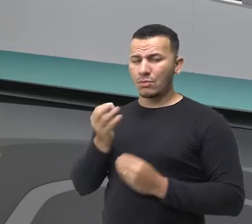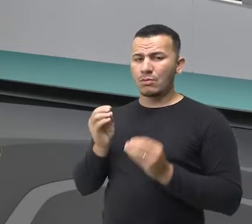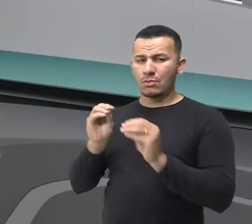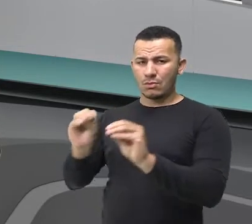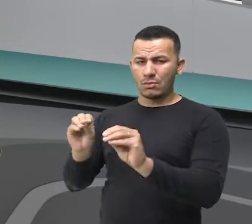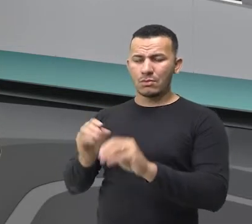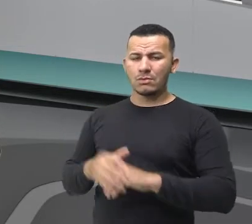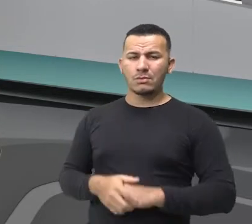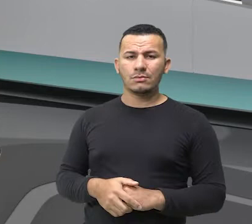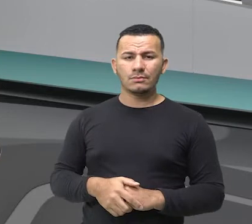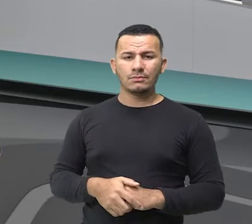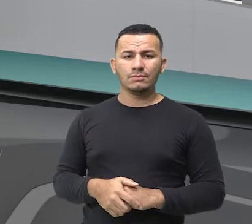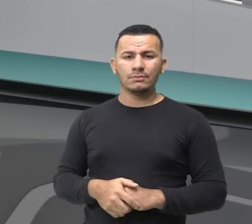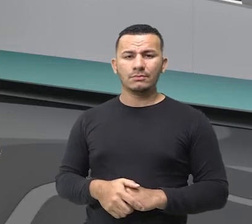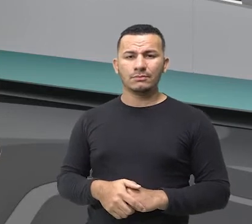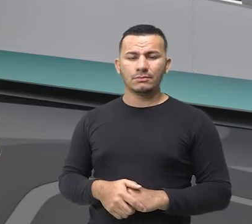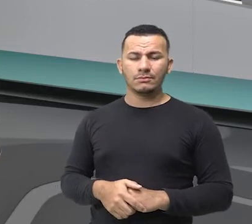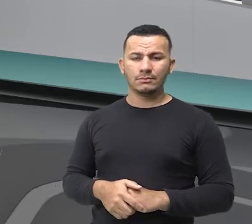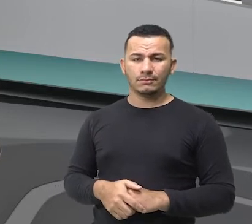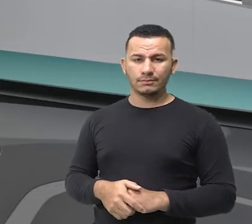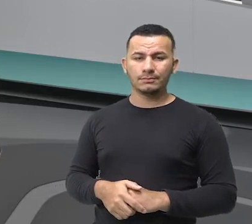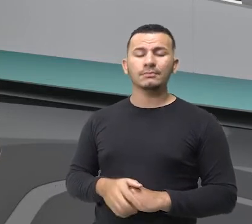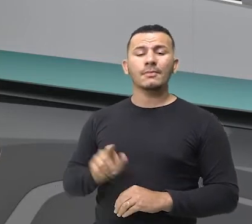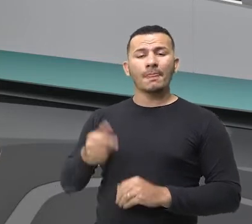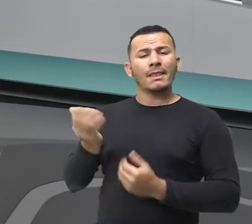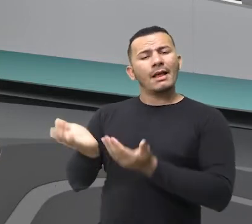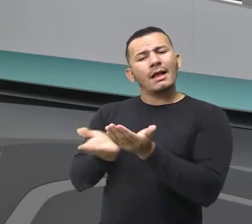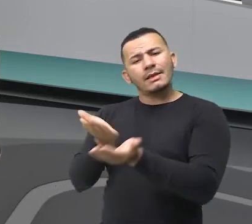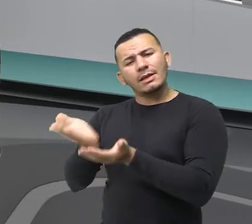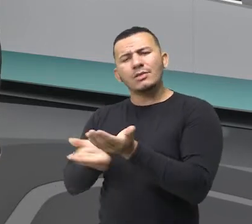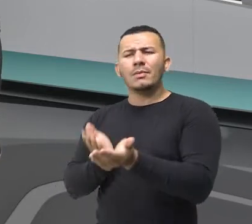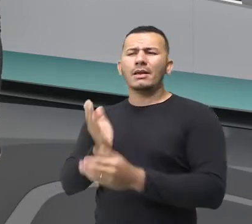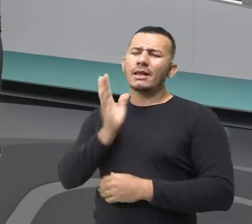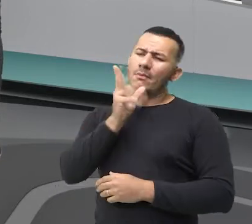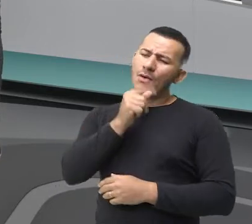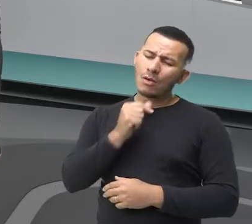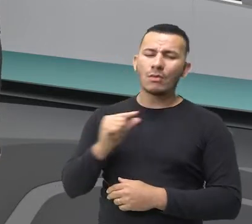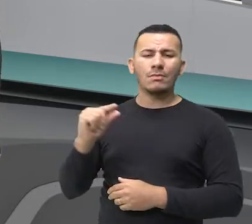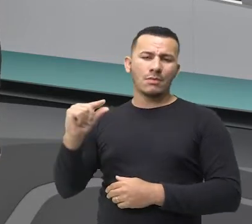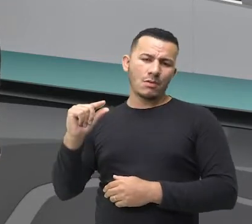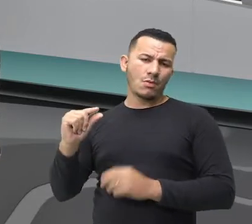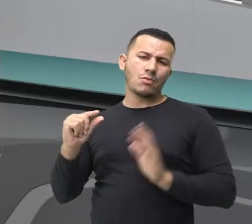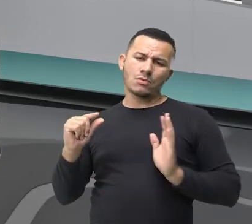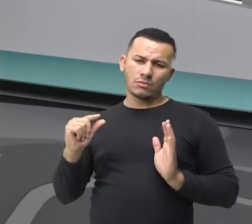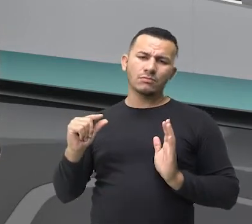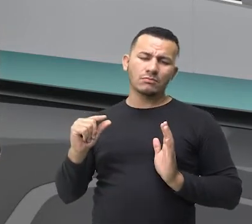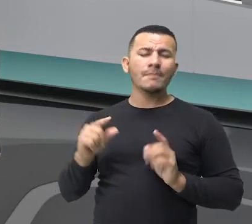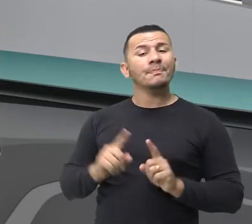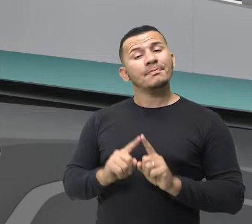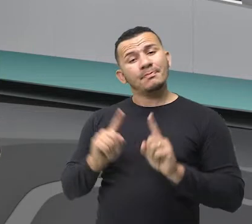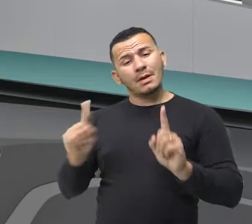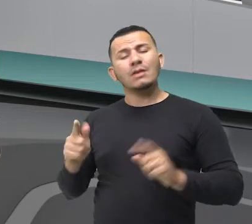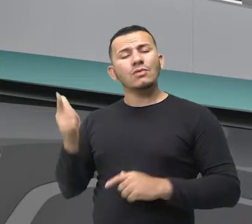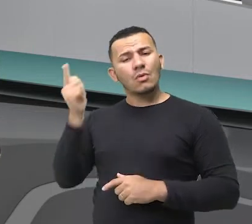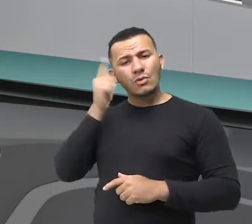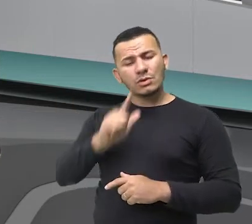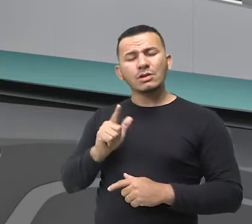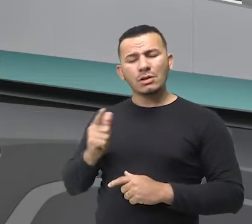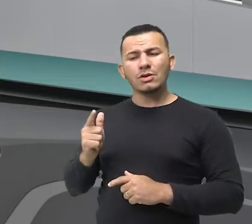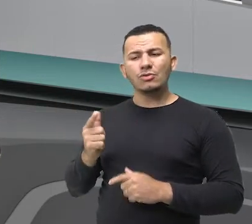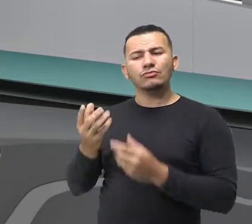ver as considerações do Consumidor atendimento um pouco demorado ele diz mais